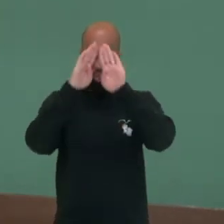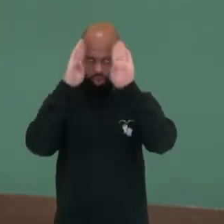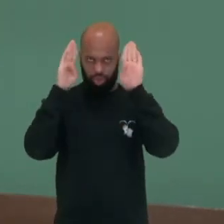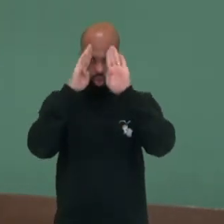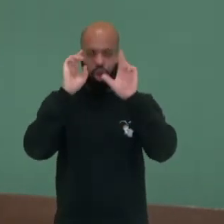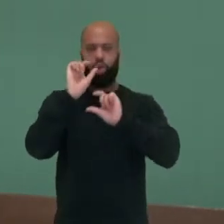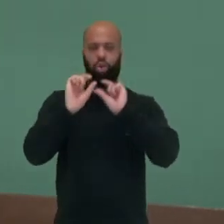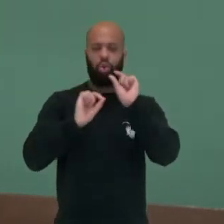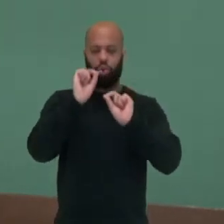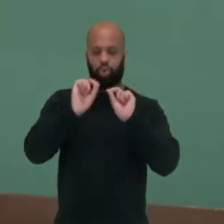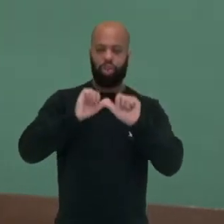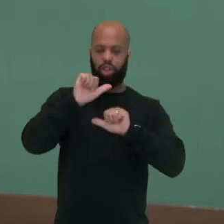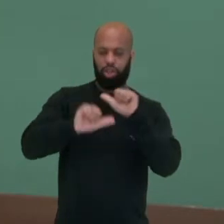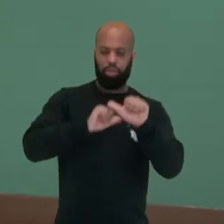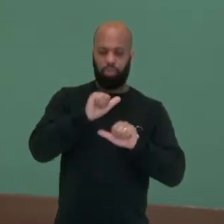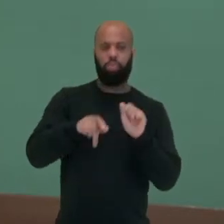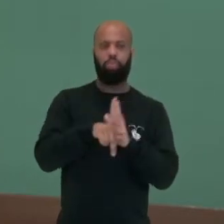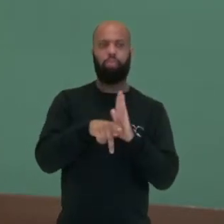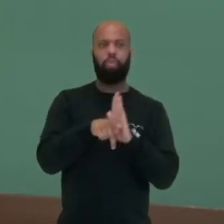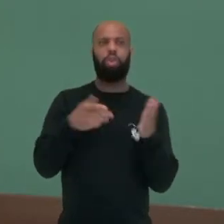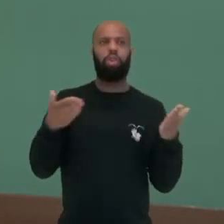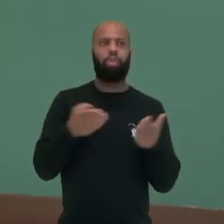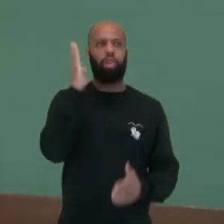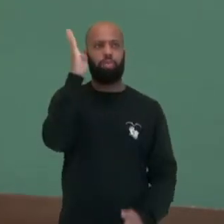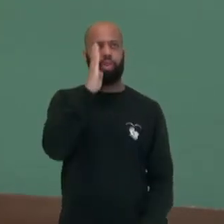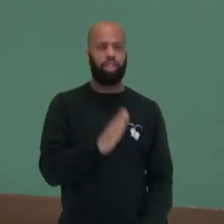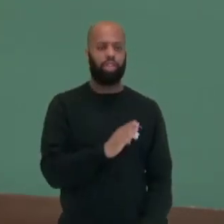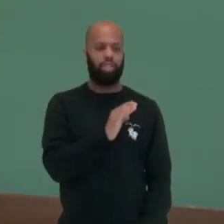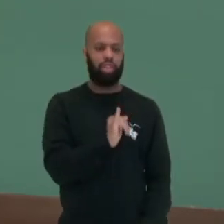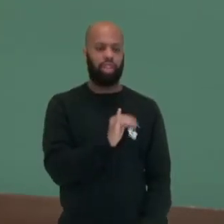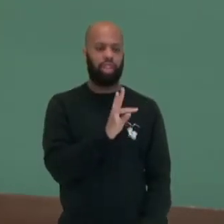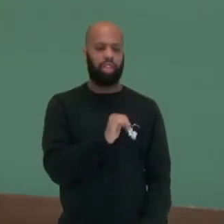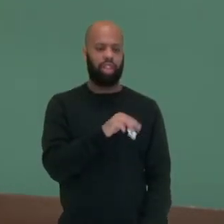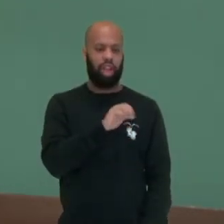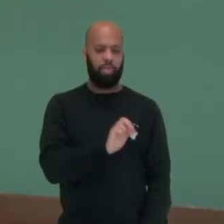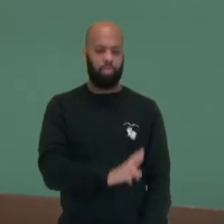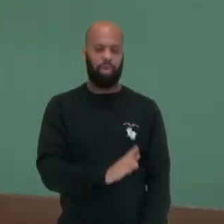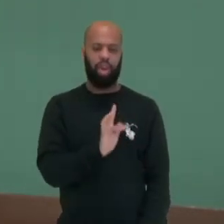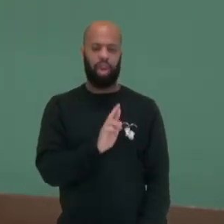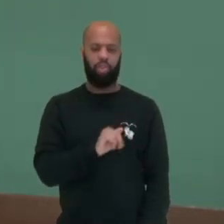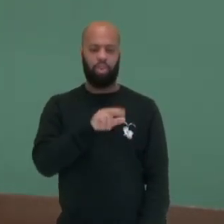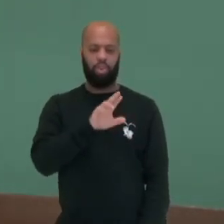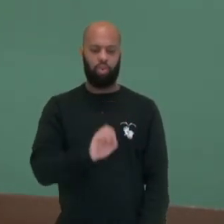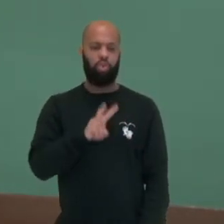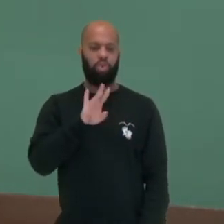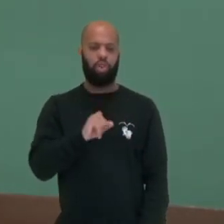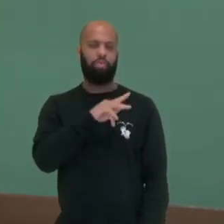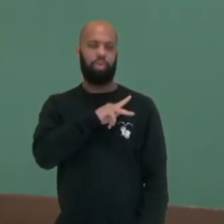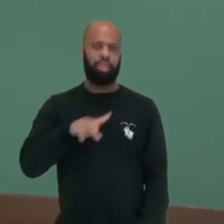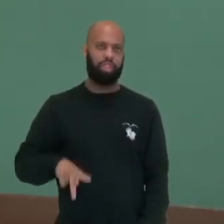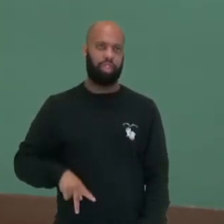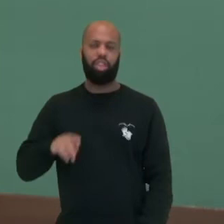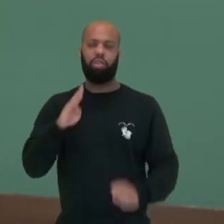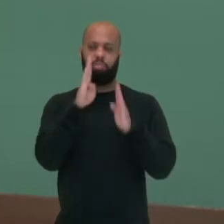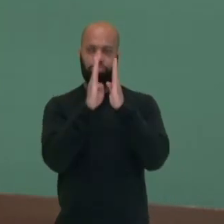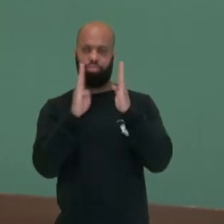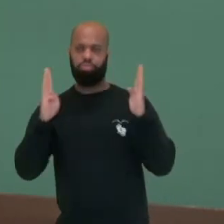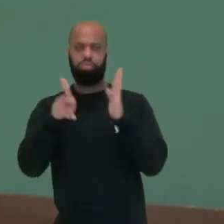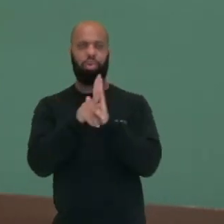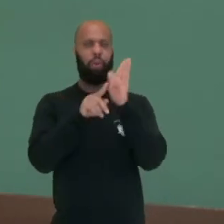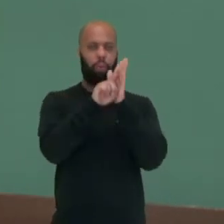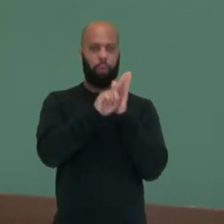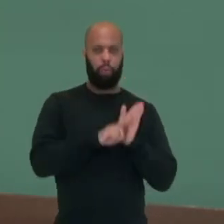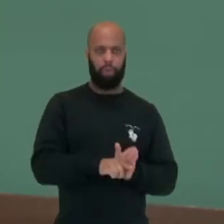que muda no Brasil de Itamar Franco? O presidente do Brasil agora interinamente seria Itamar Franco, enquanto durassem as